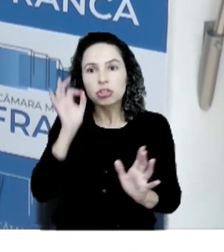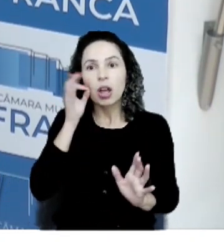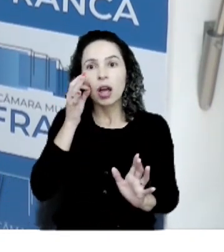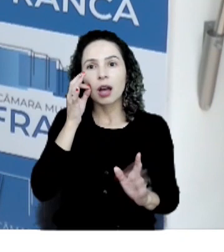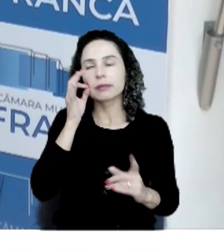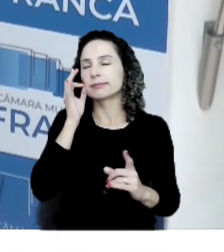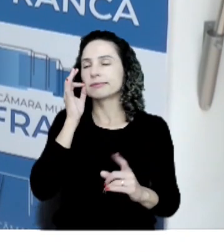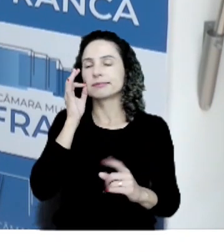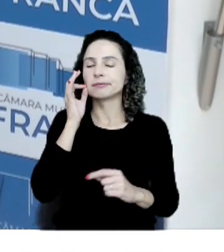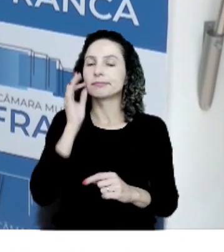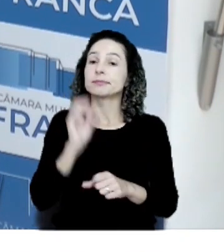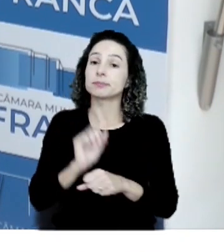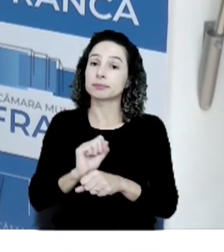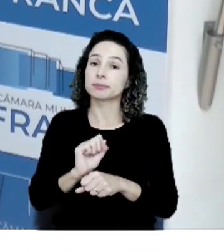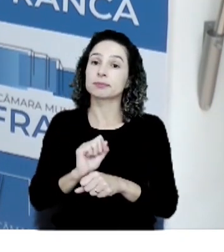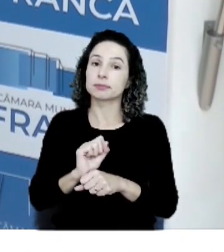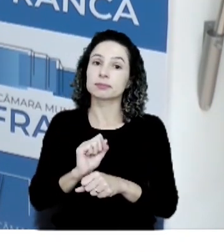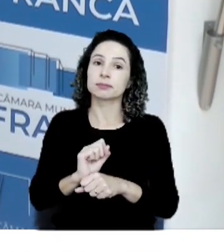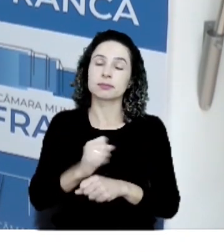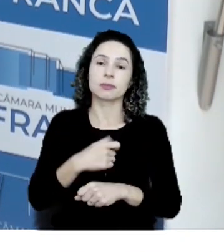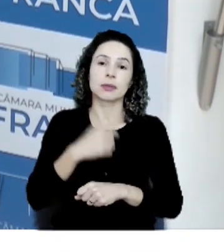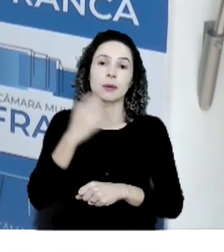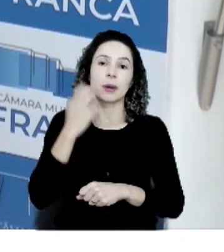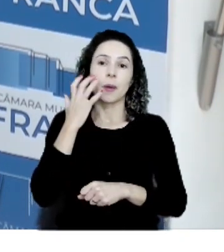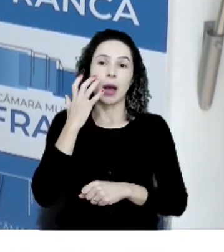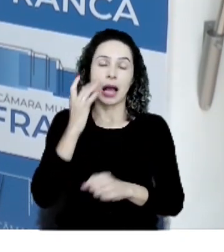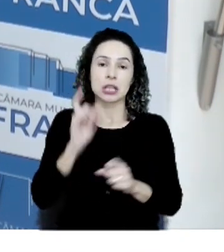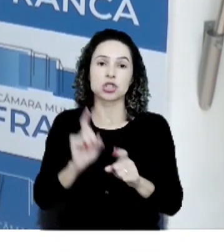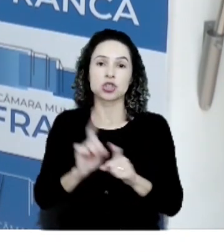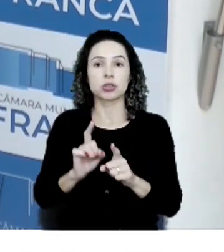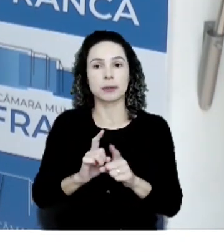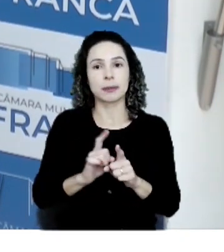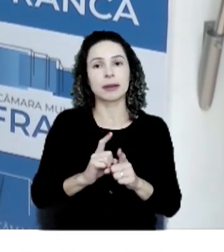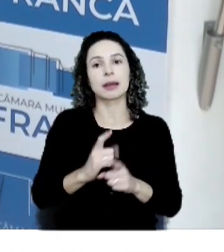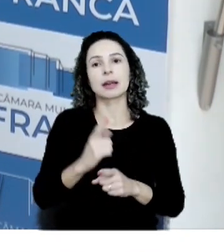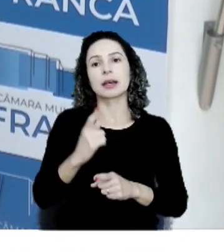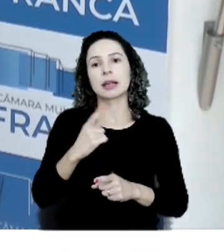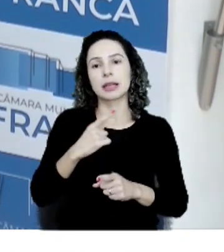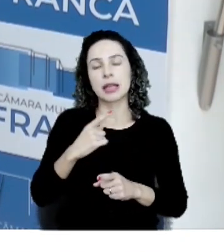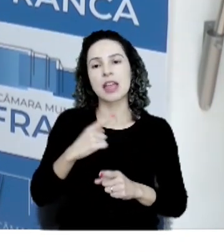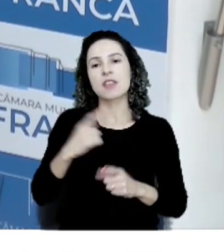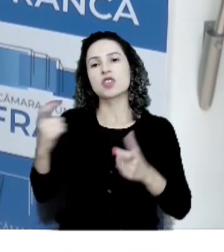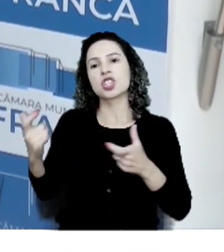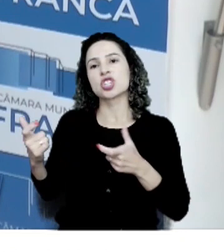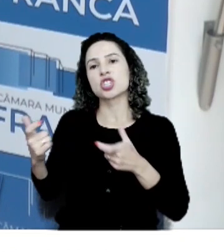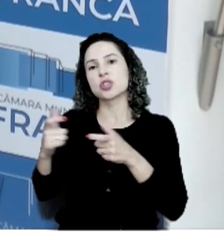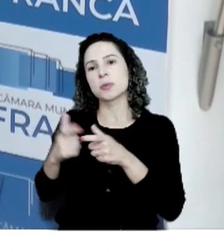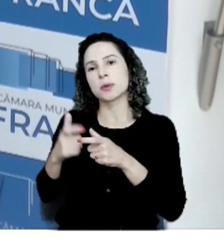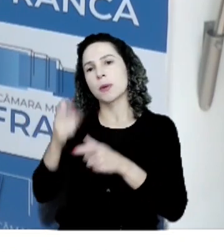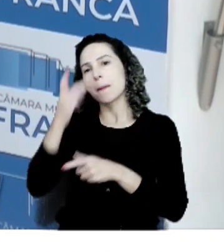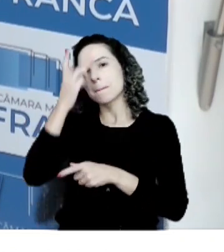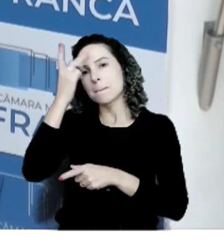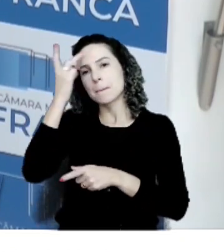mas acredito, também houve uma diminuição do número de